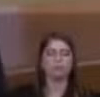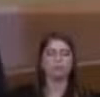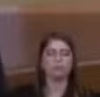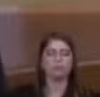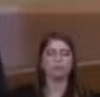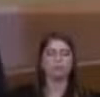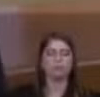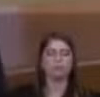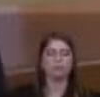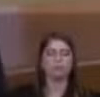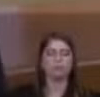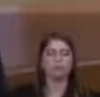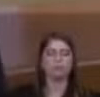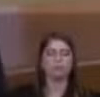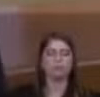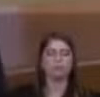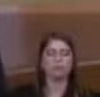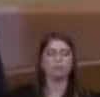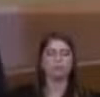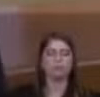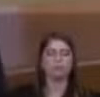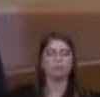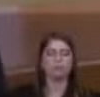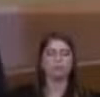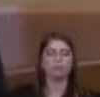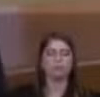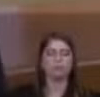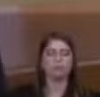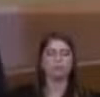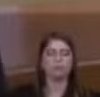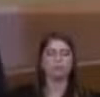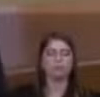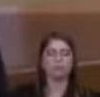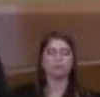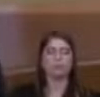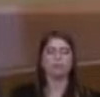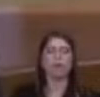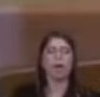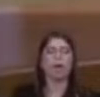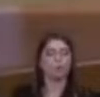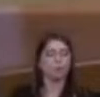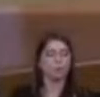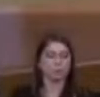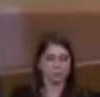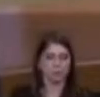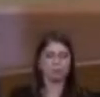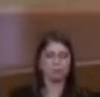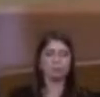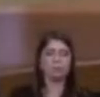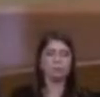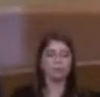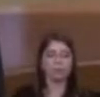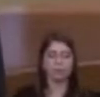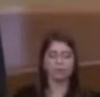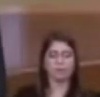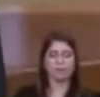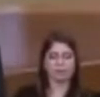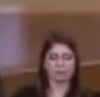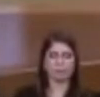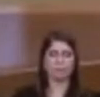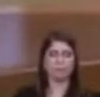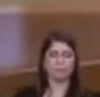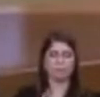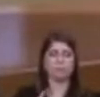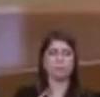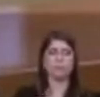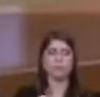Egghead. Vai, Egghead. Fala aí, Egghead. Começar, não poderia deixar de parabenizar a fala de